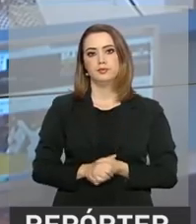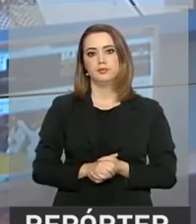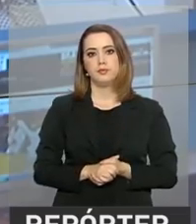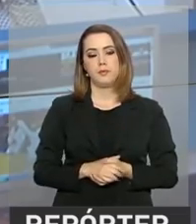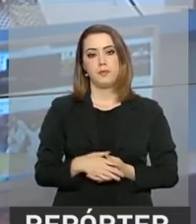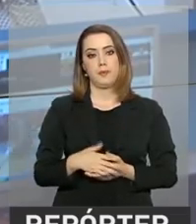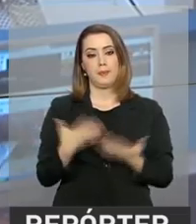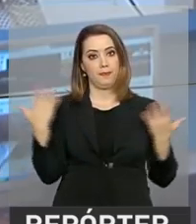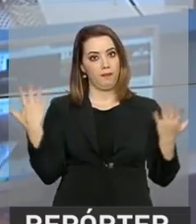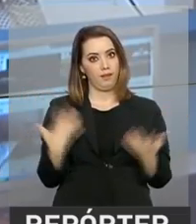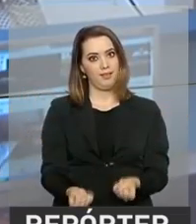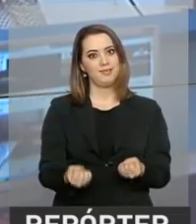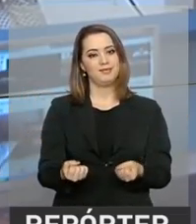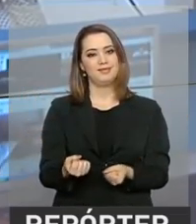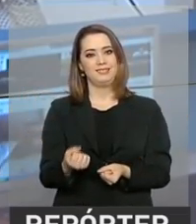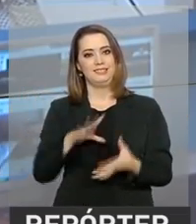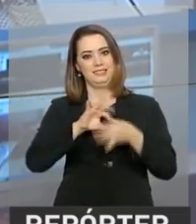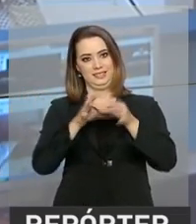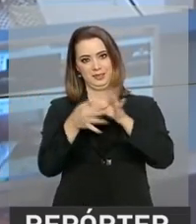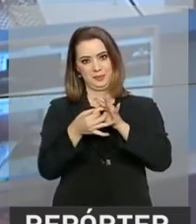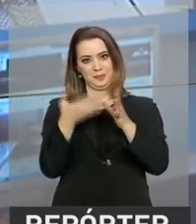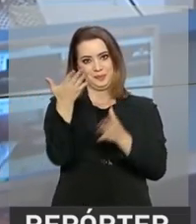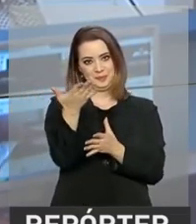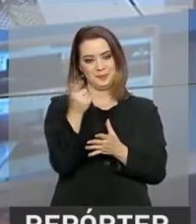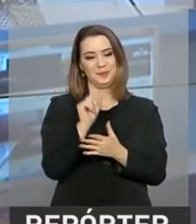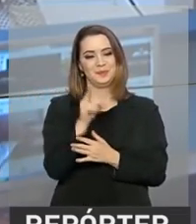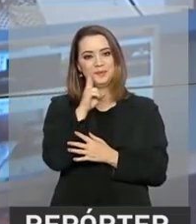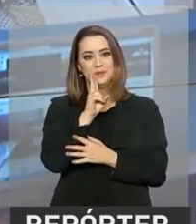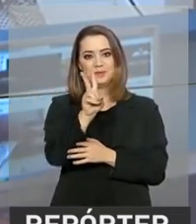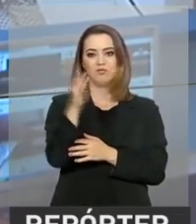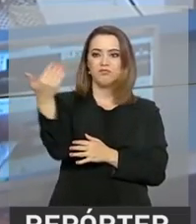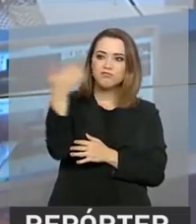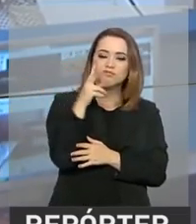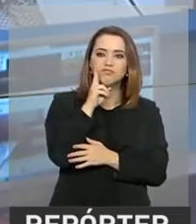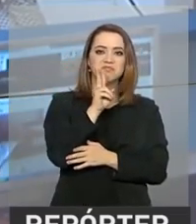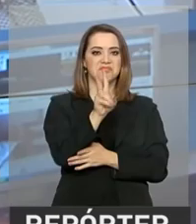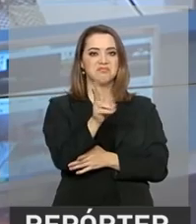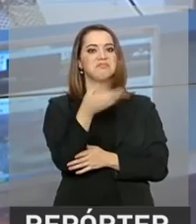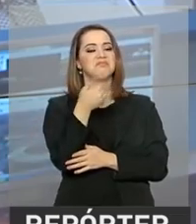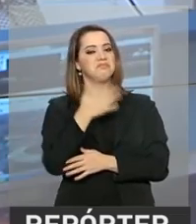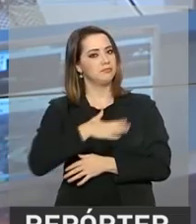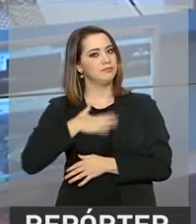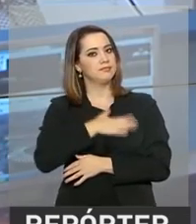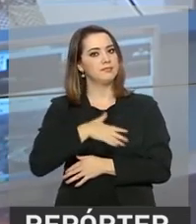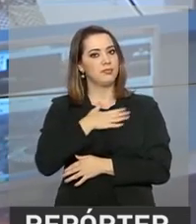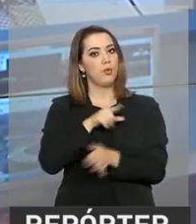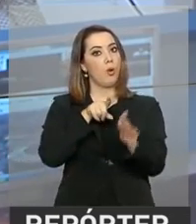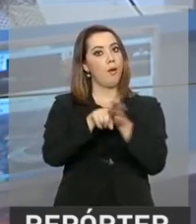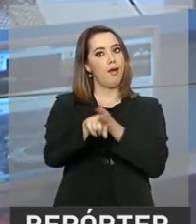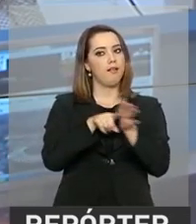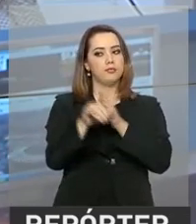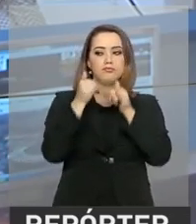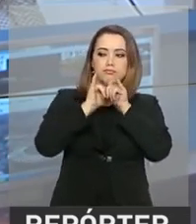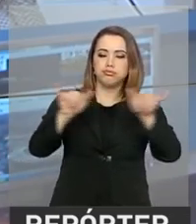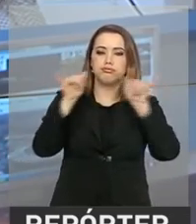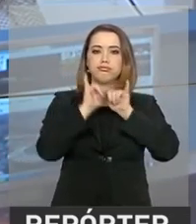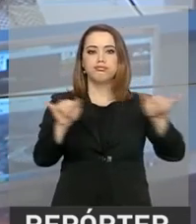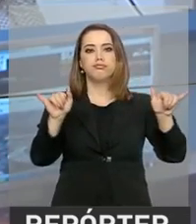Vamos falar agora de olimpíadas quem veio assistir aos jogos aprovou é o que mostra uma pesquisa divulgada pelo Ministério do